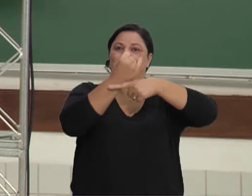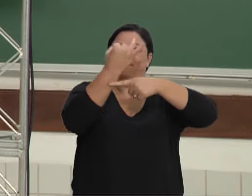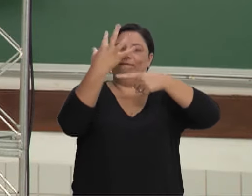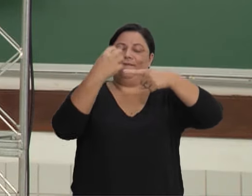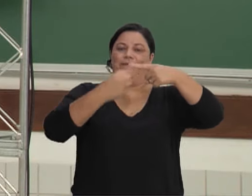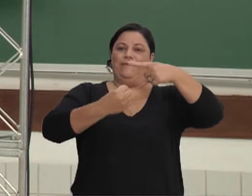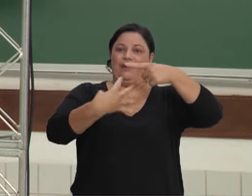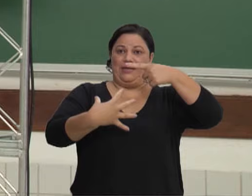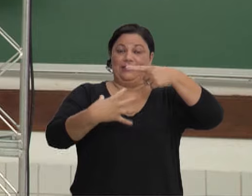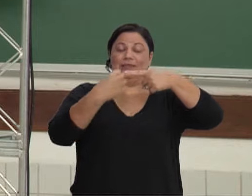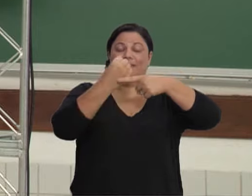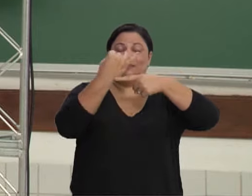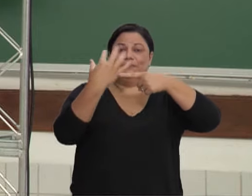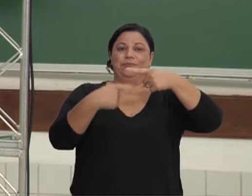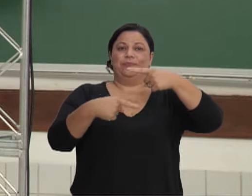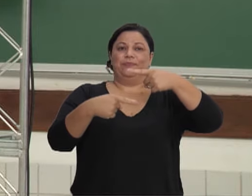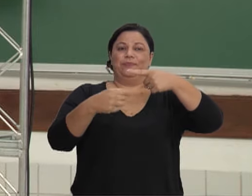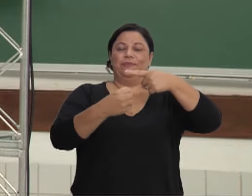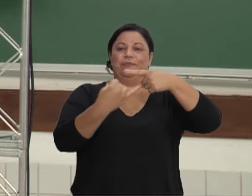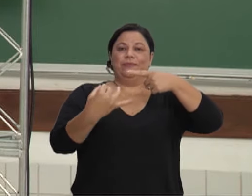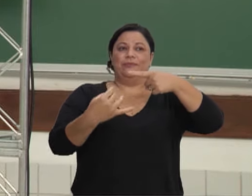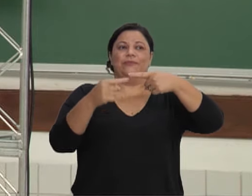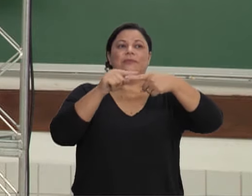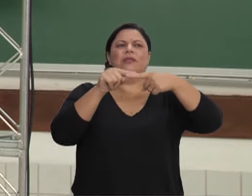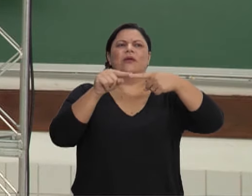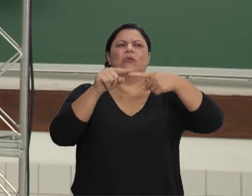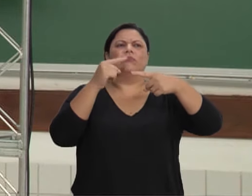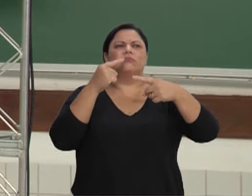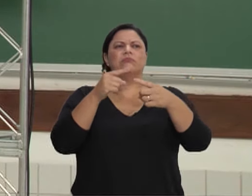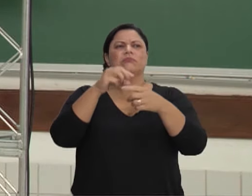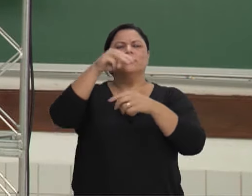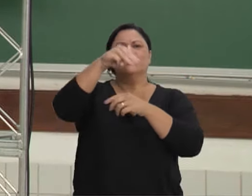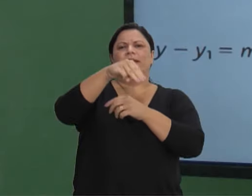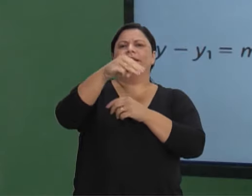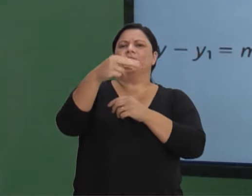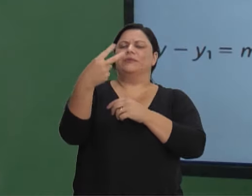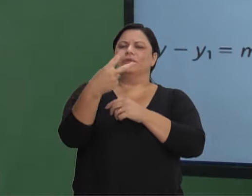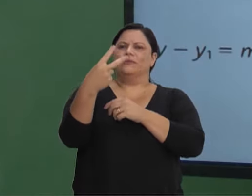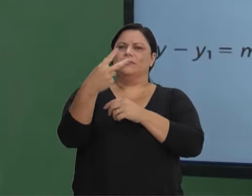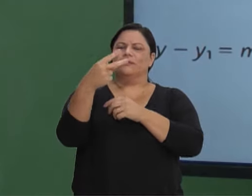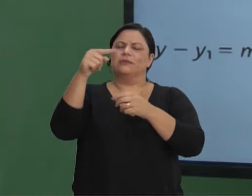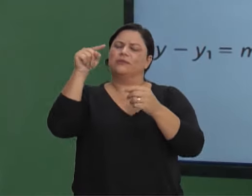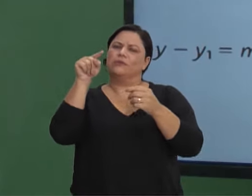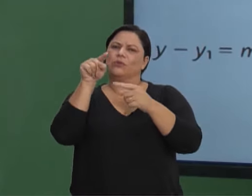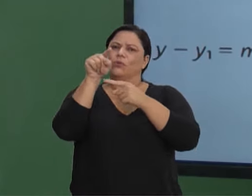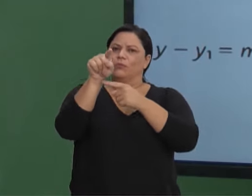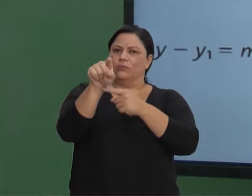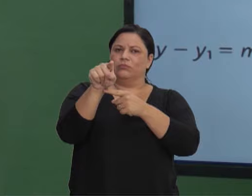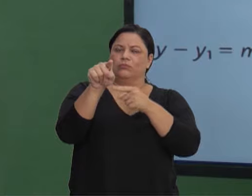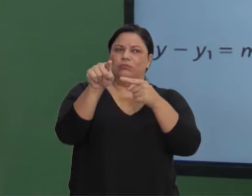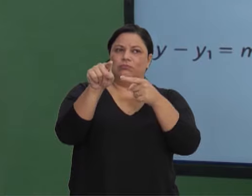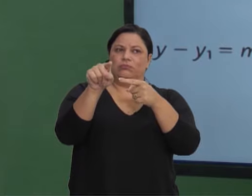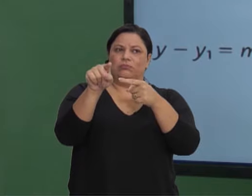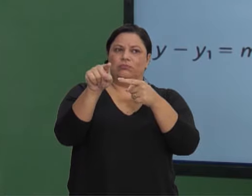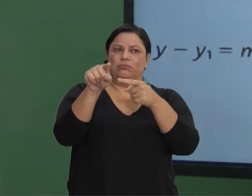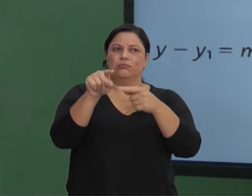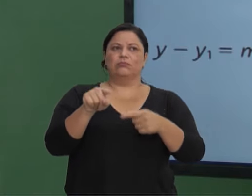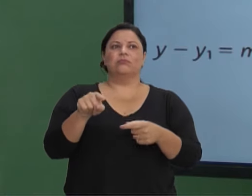Tá, cheguei no meu M2 e eu tenho lá meu ponto. Tranquilo?